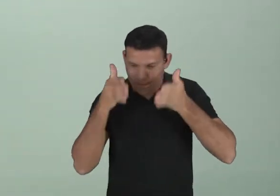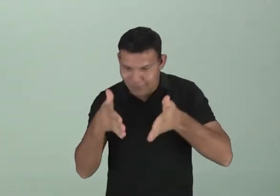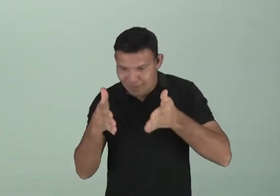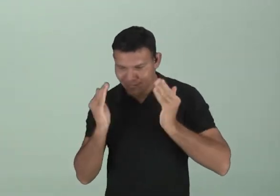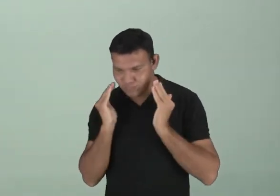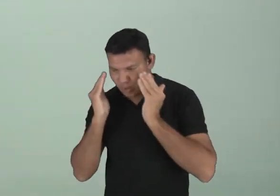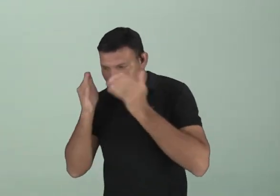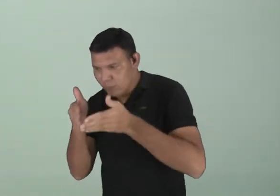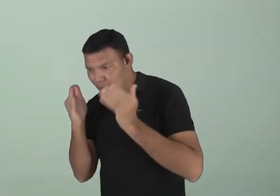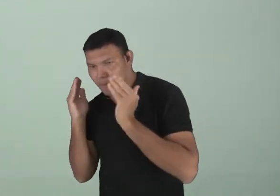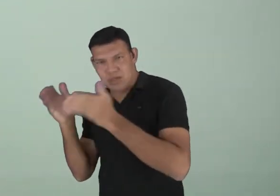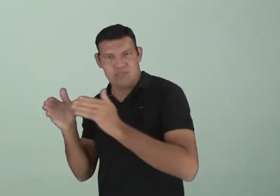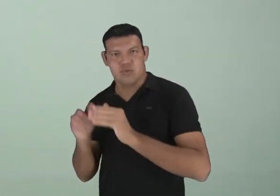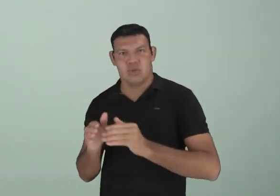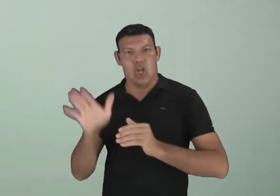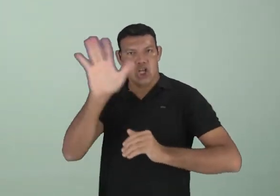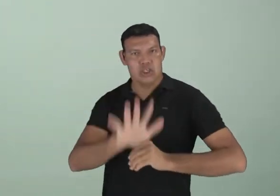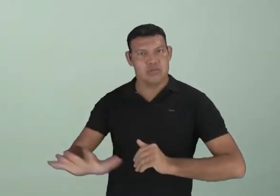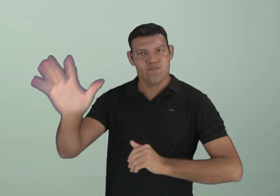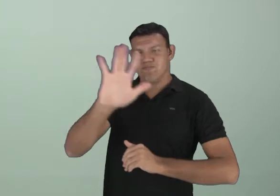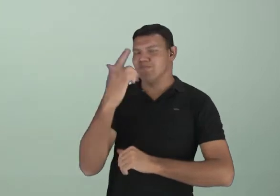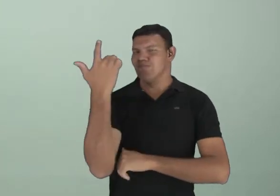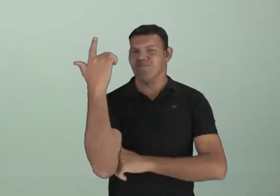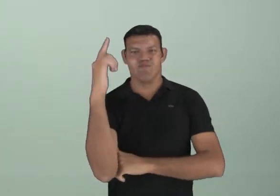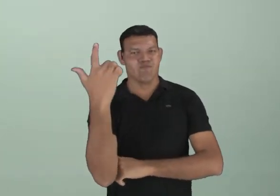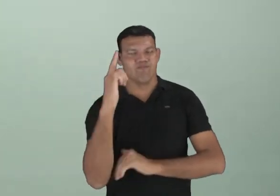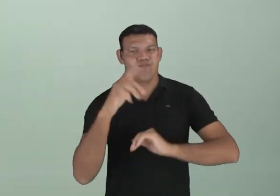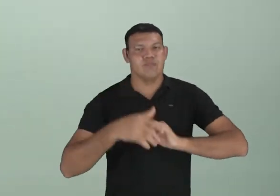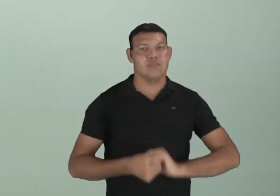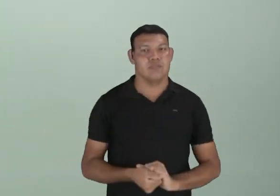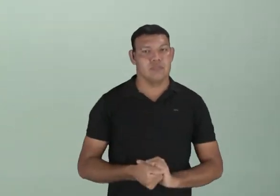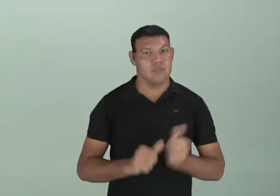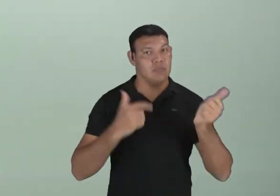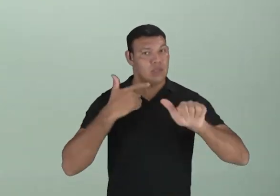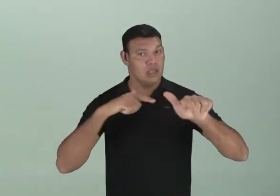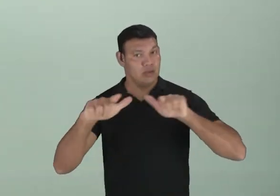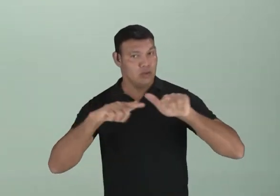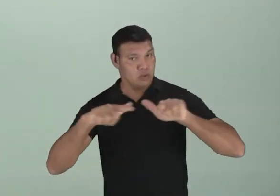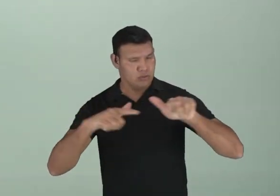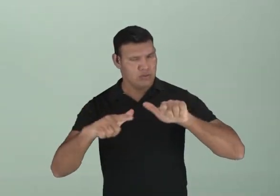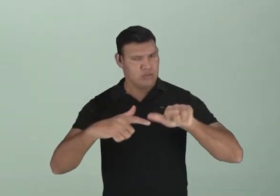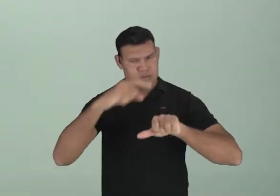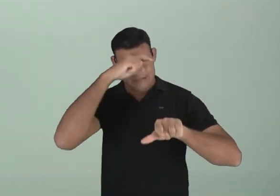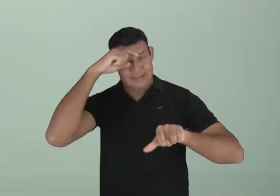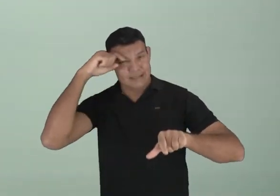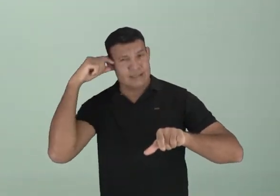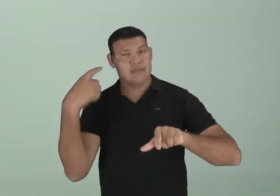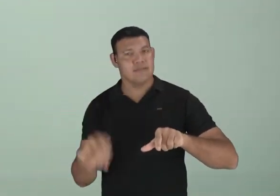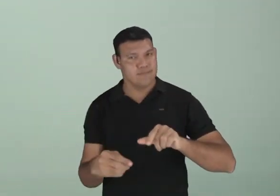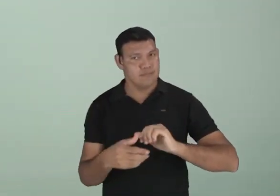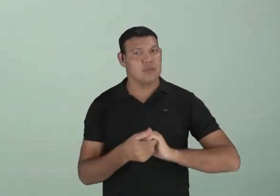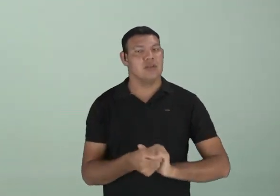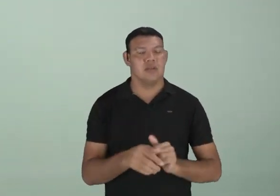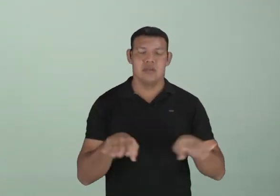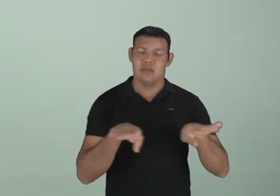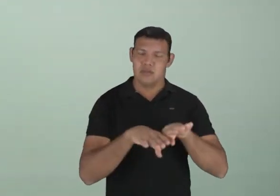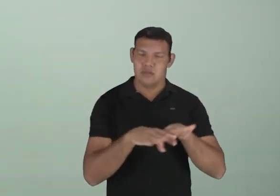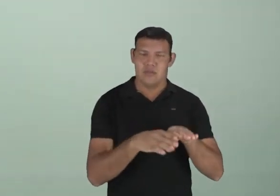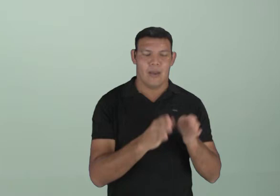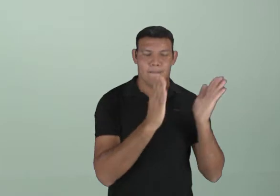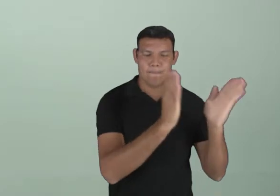parcial. E, obviamente, que a execução, o trabalhar dele também será